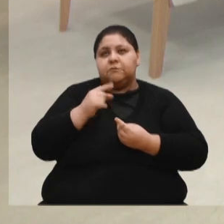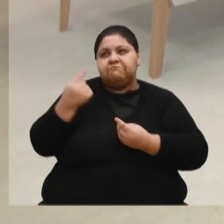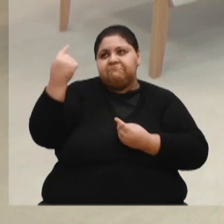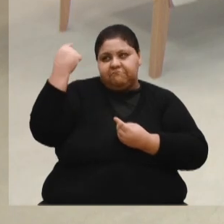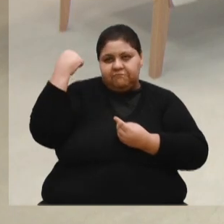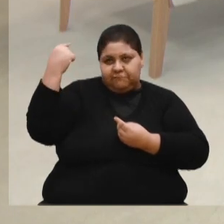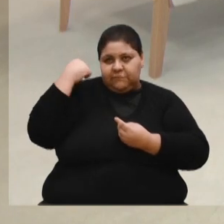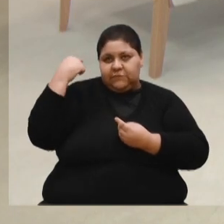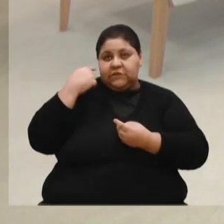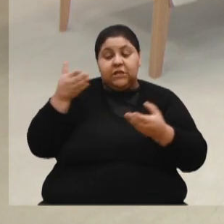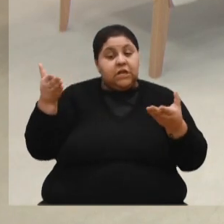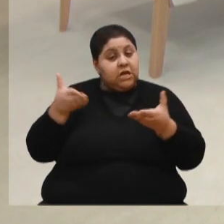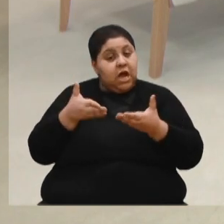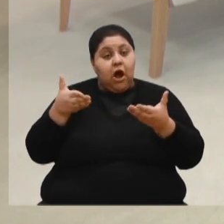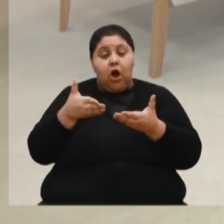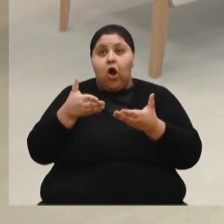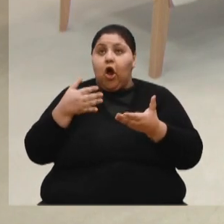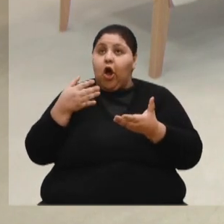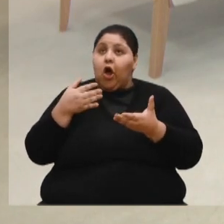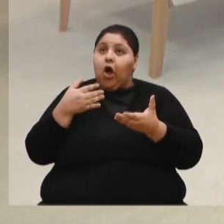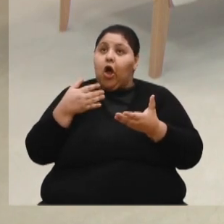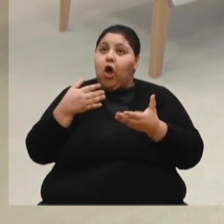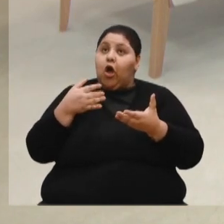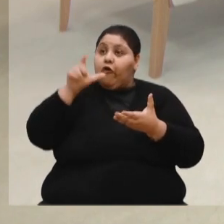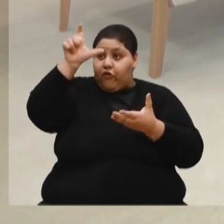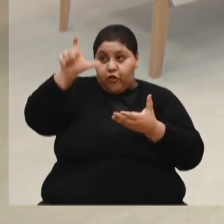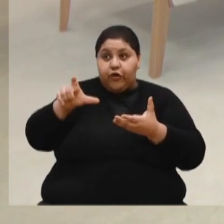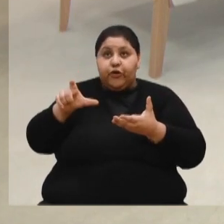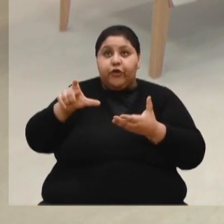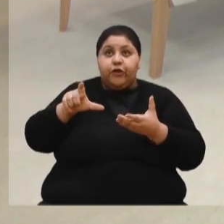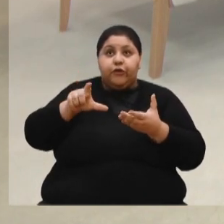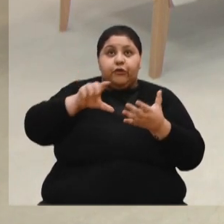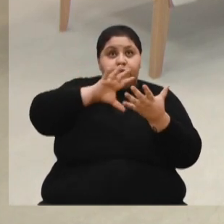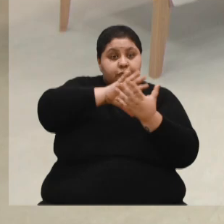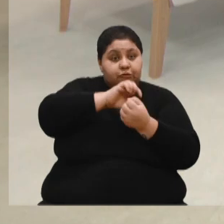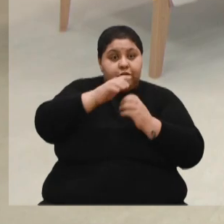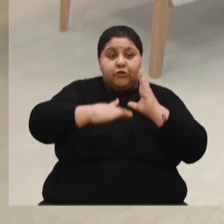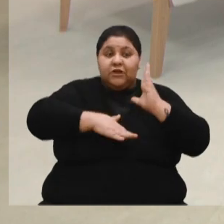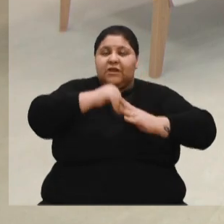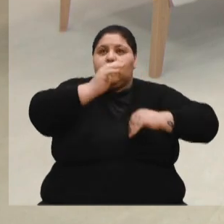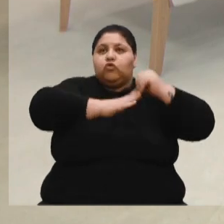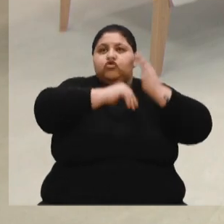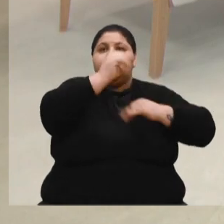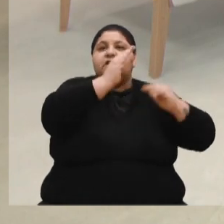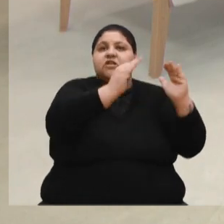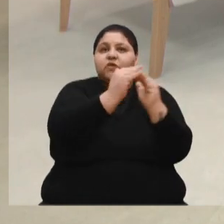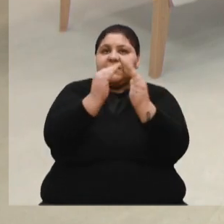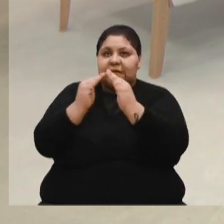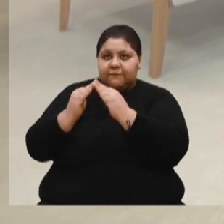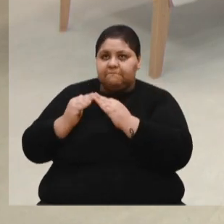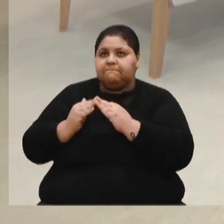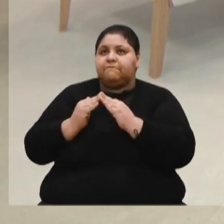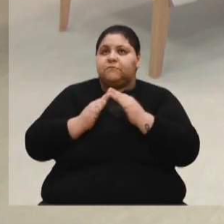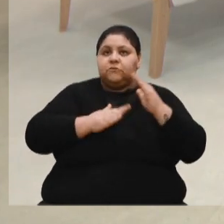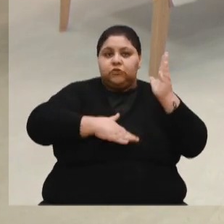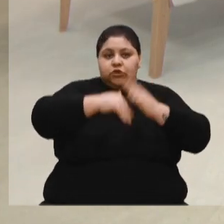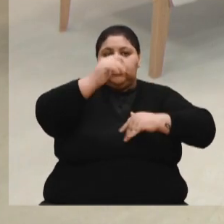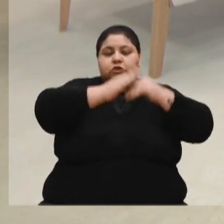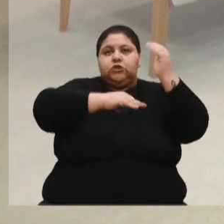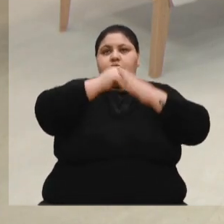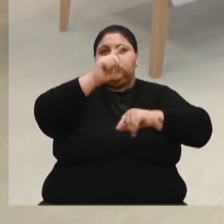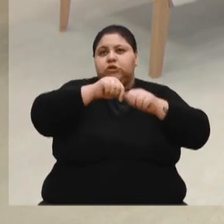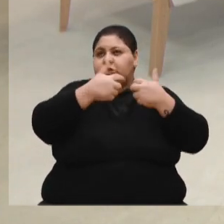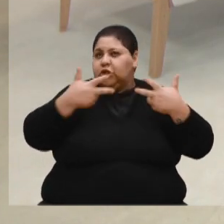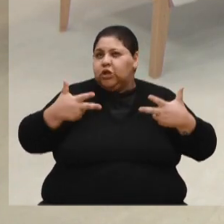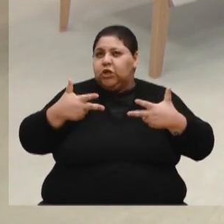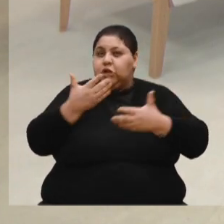que foram grandes artistas, né, e artífices que acabaram construindo suas casas, né, e construindo o seu mobiliário e